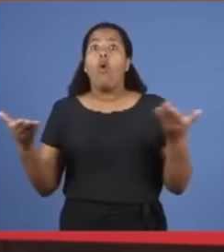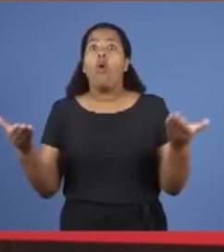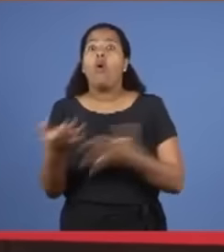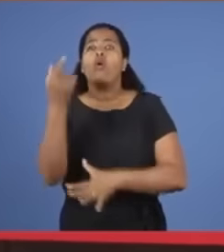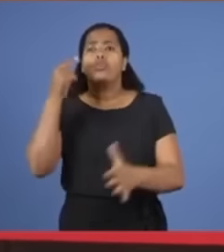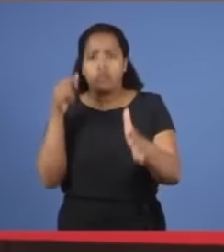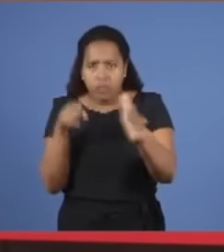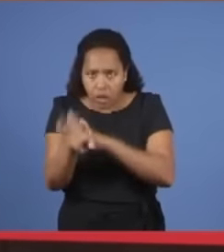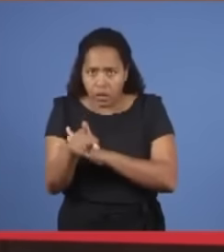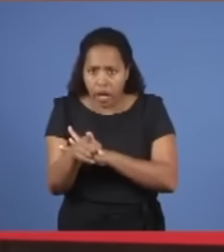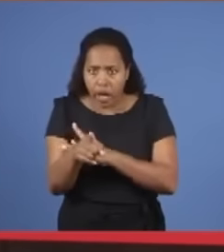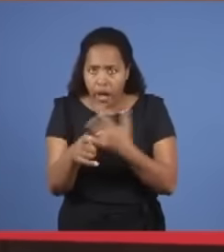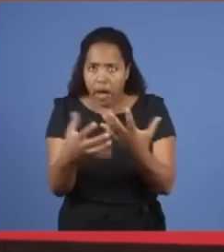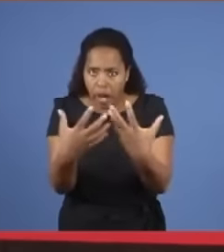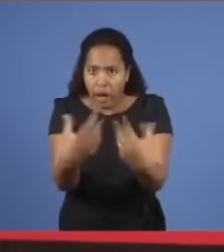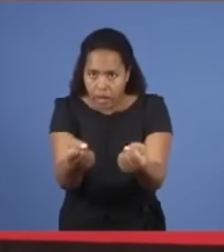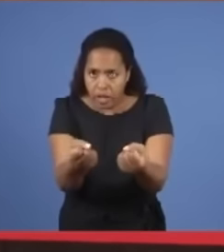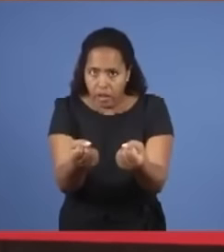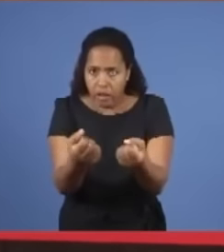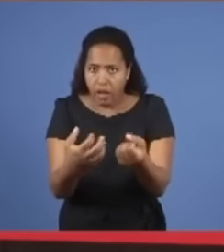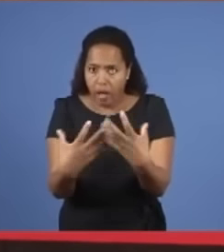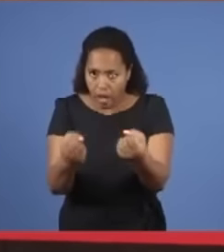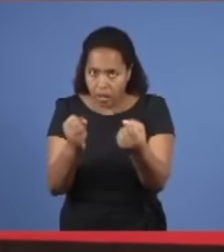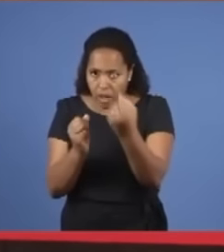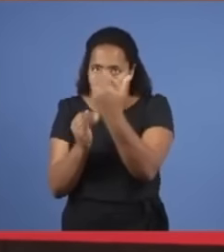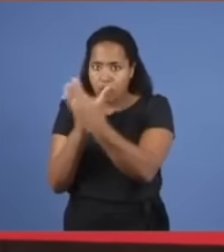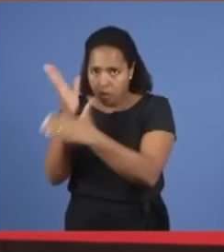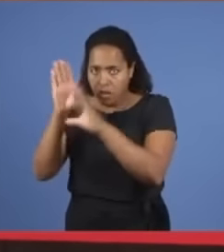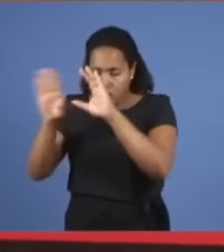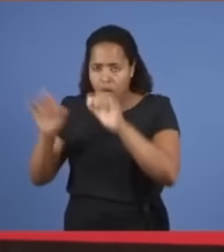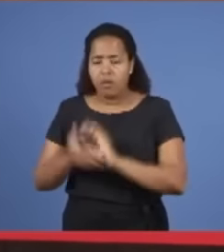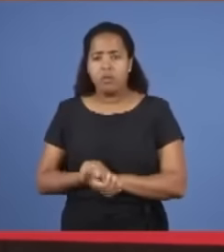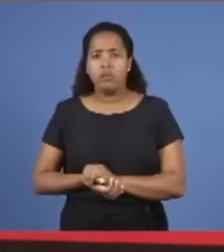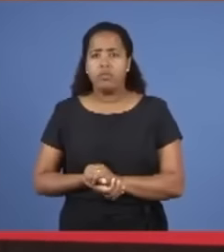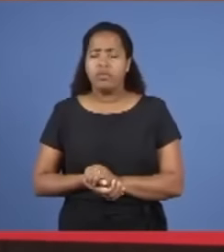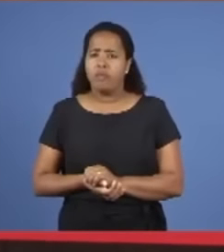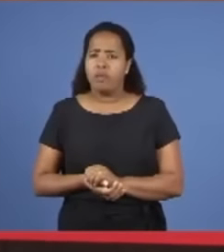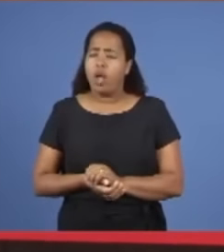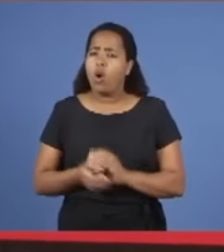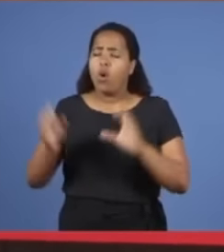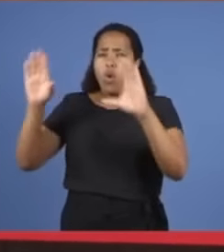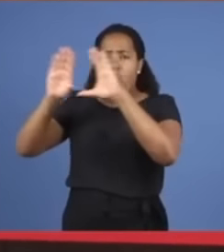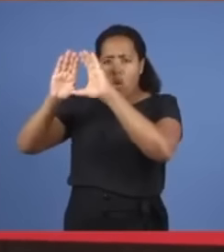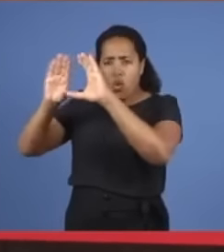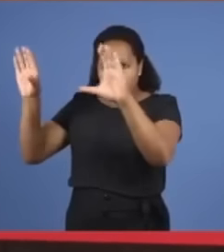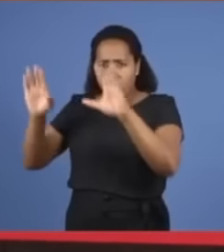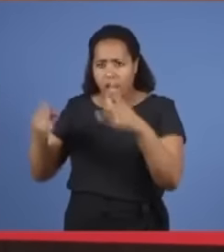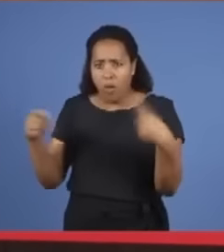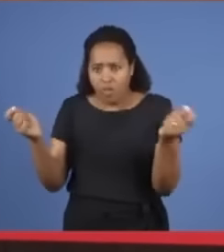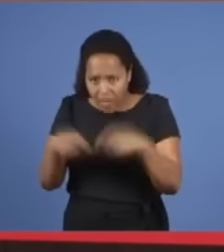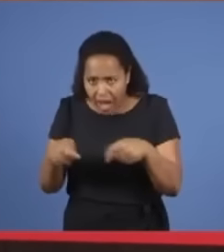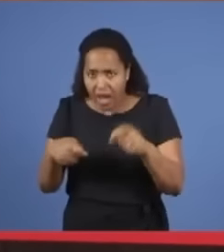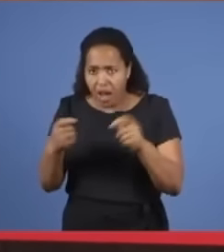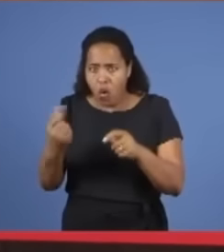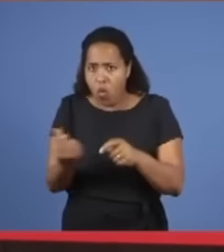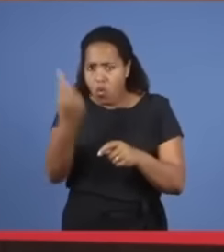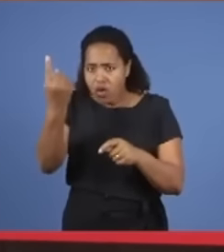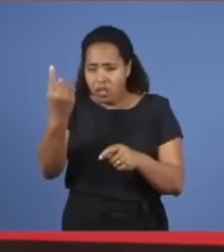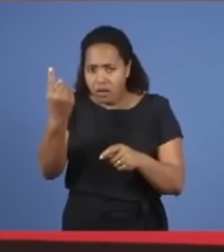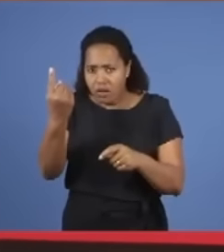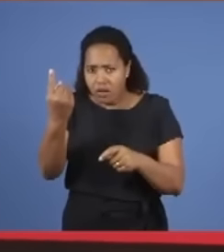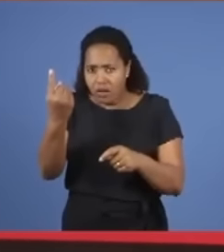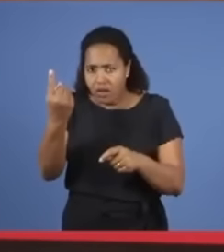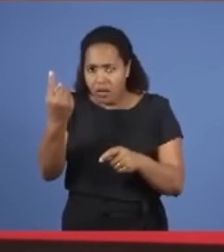Sim ou não? Sim. Vou fazer a segunda, hein? O céu te basta? Para a religião não bastou.